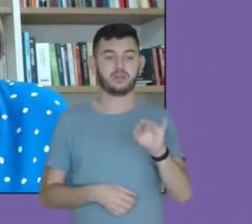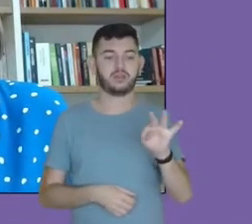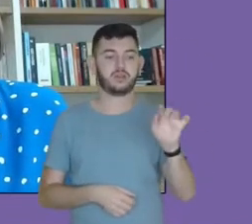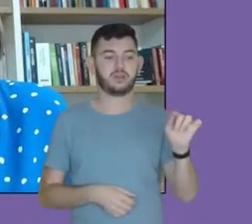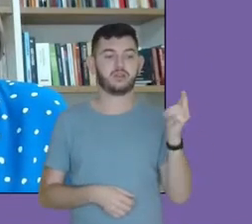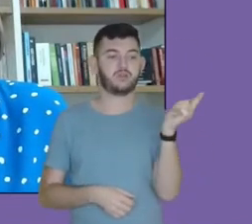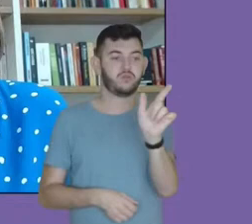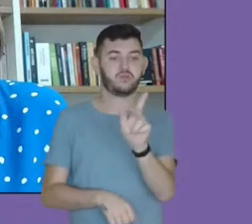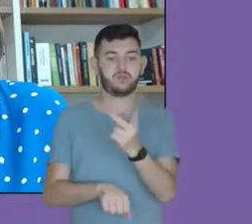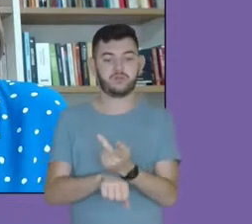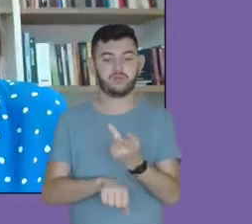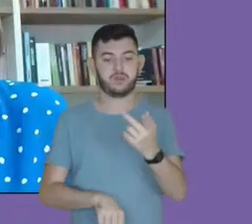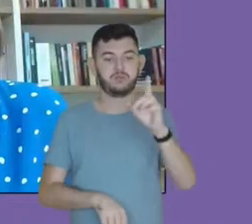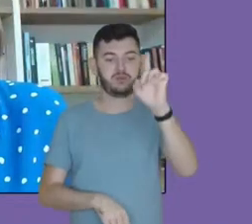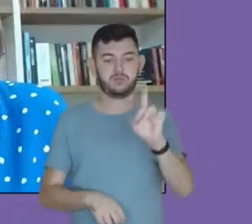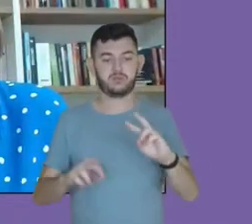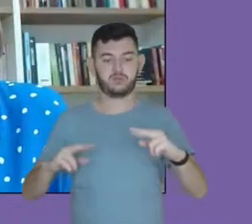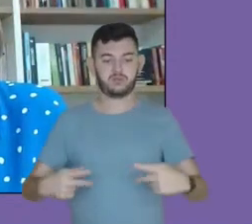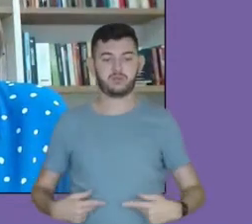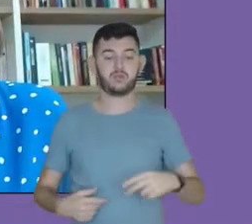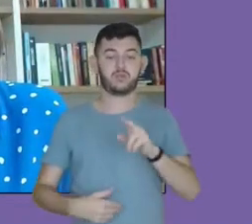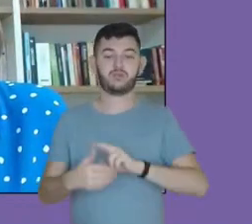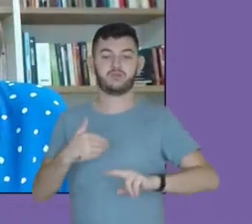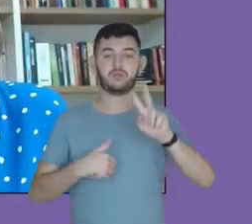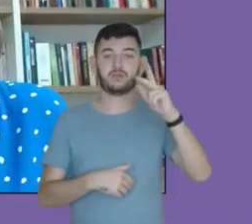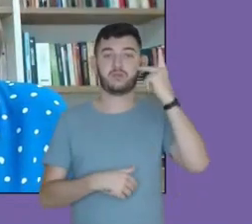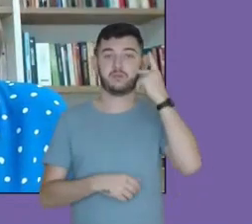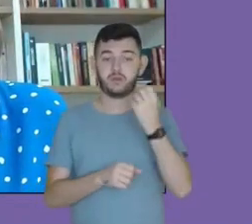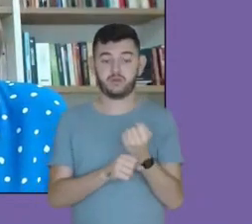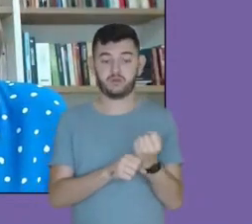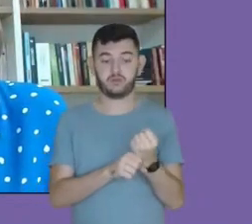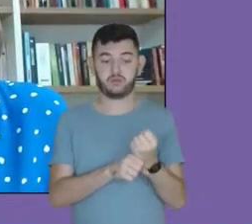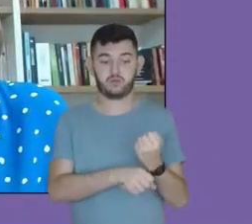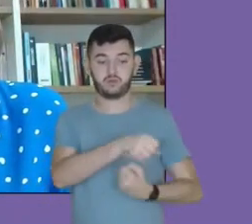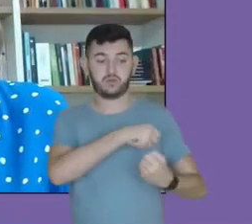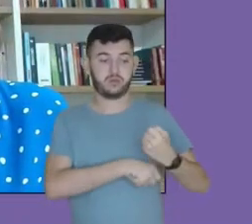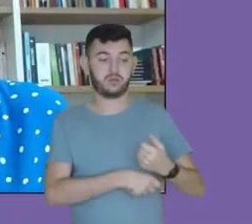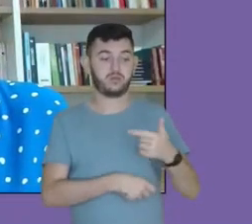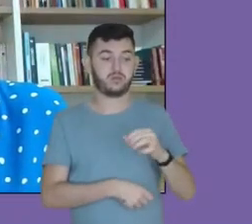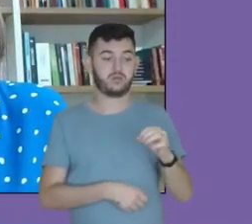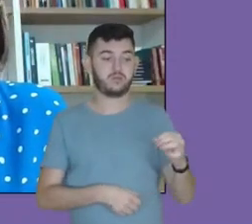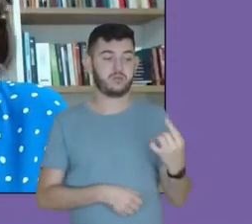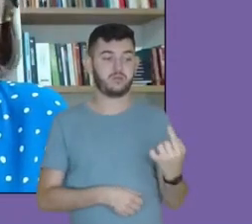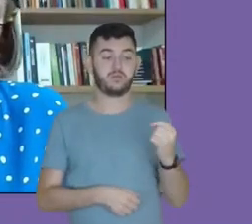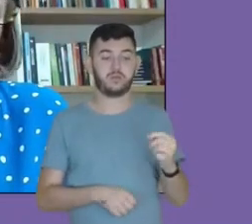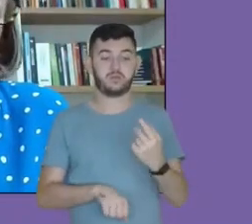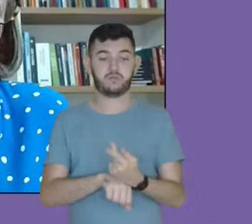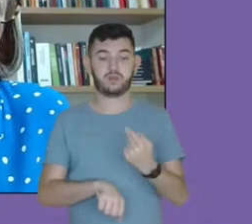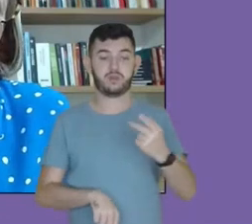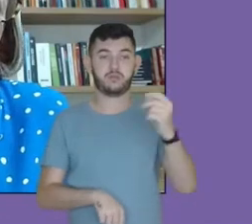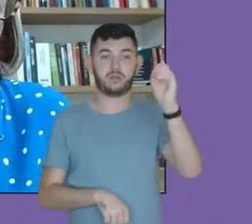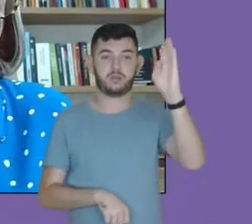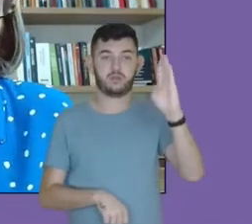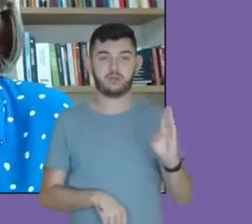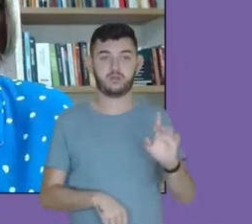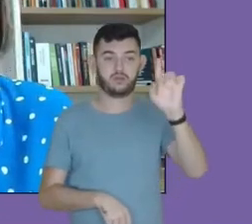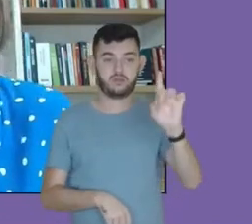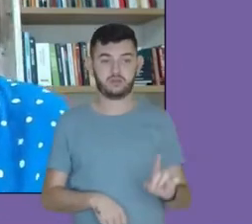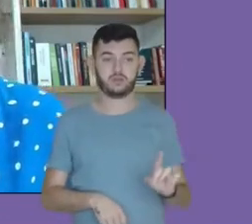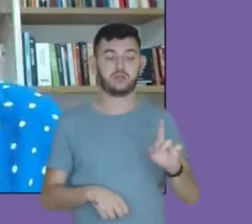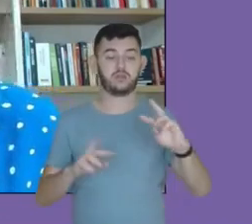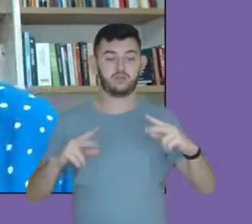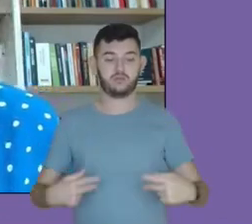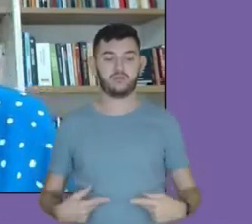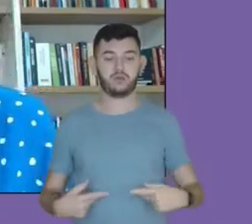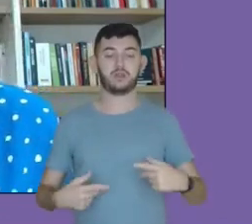Prêmio Direitos Humanos da Universidade de São Paulo, em 2001, e o Prêmio Nacional de Direitos Humanos, outorgado pela Secretaria Especial